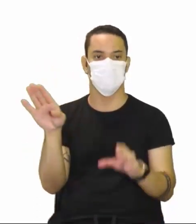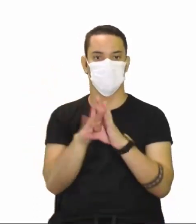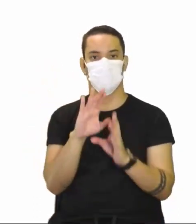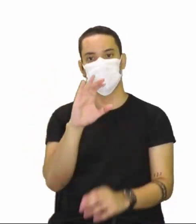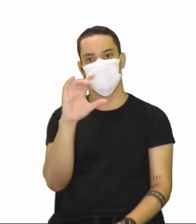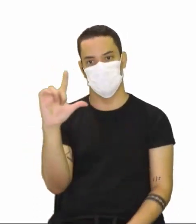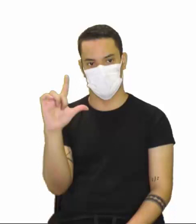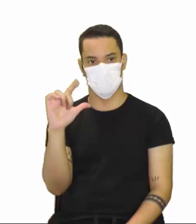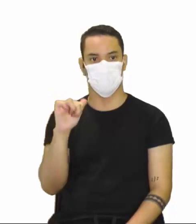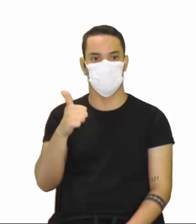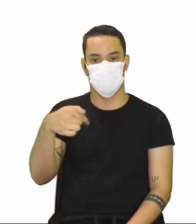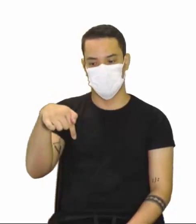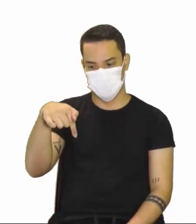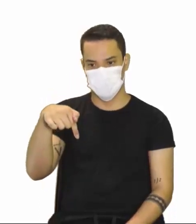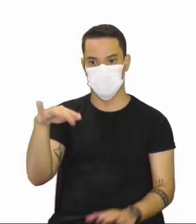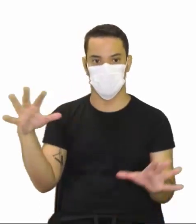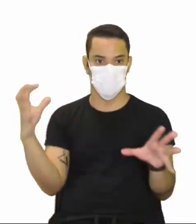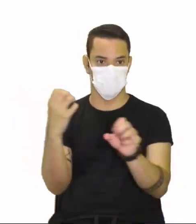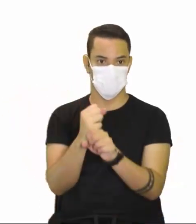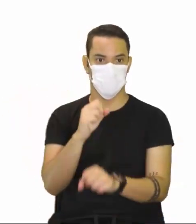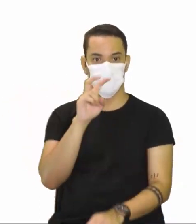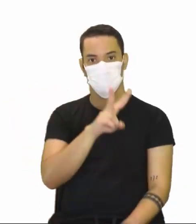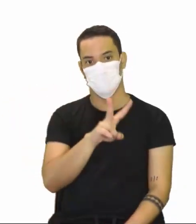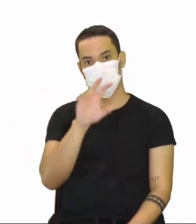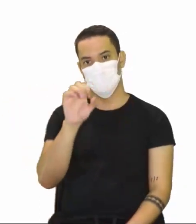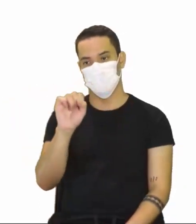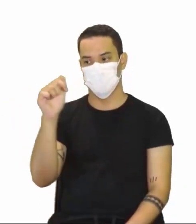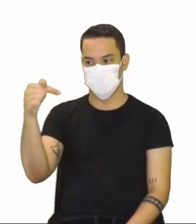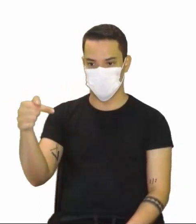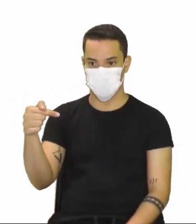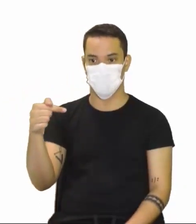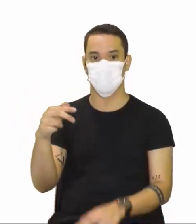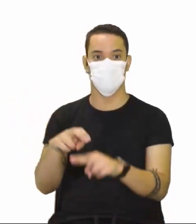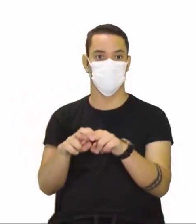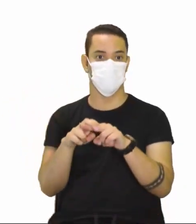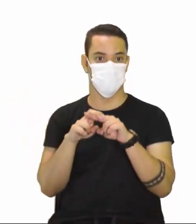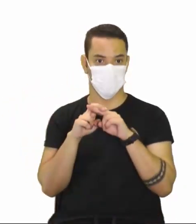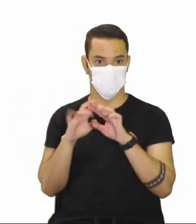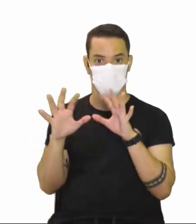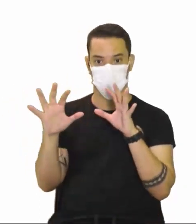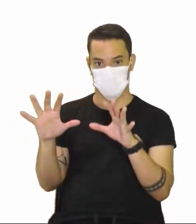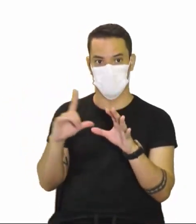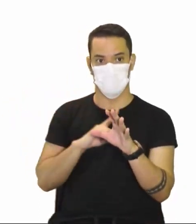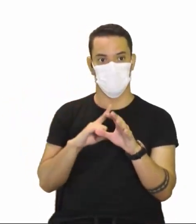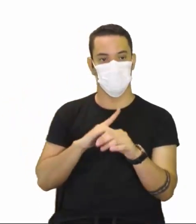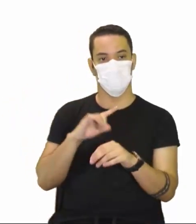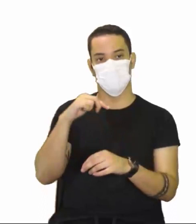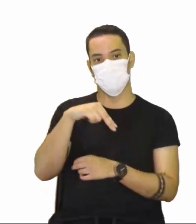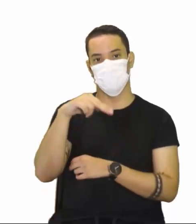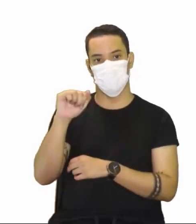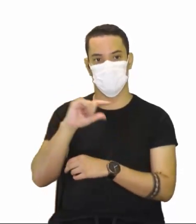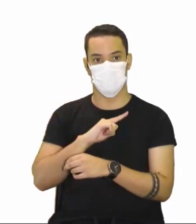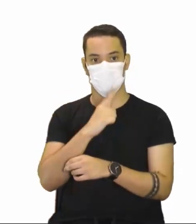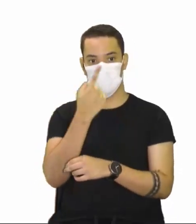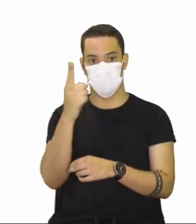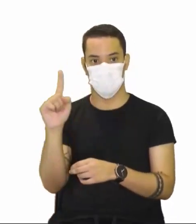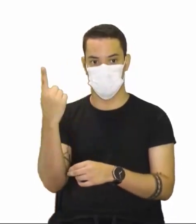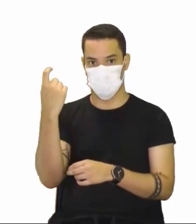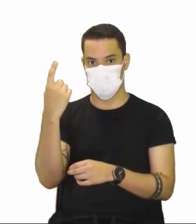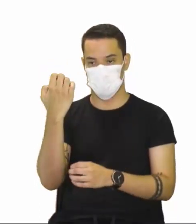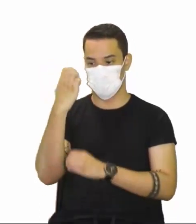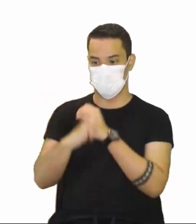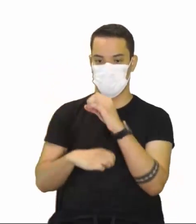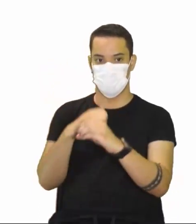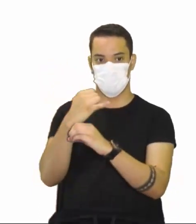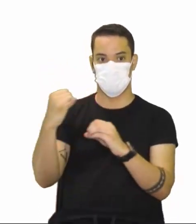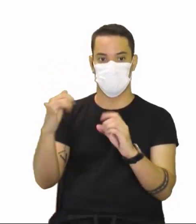o cloro, 17, 2, 8 e 7. Então, o sódio tem um elétron na última camada,